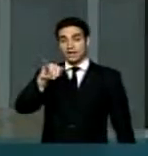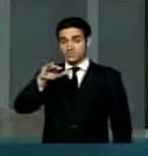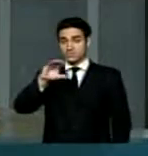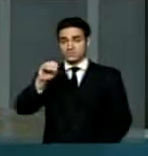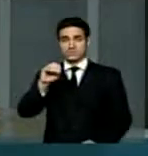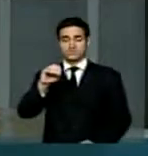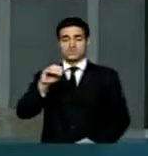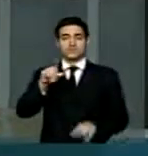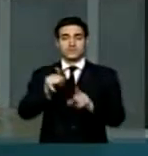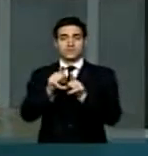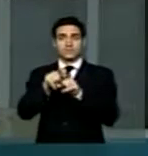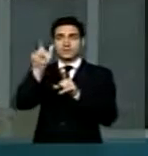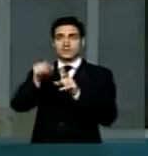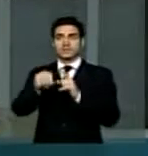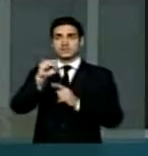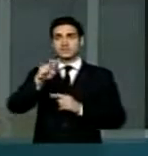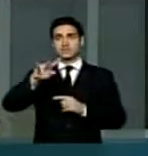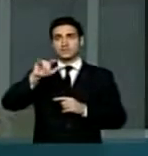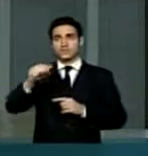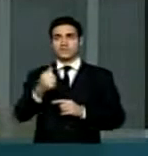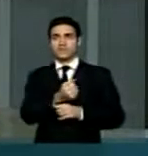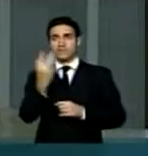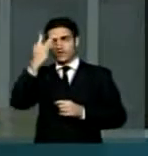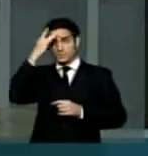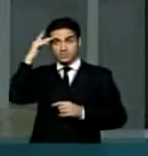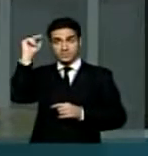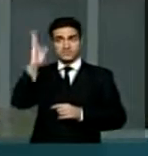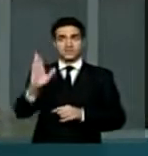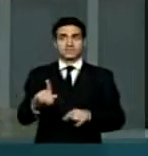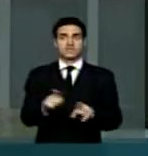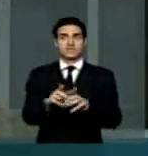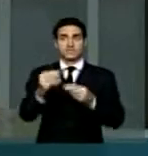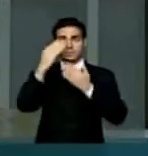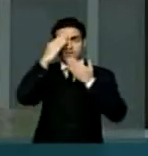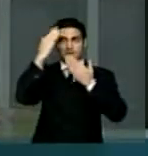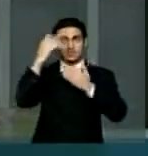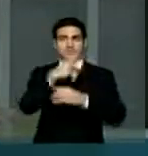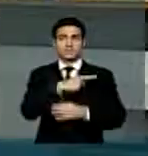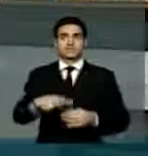e não à toa um Silva, como tantos brasileiros e brasileiras. Muito obrigado, senhor presidente.